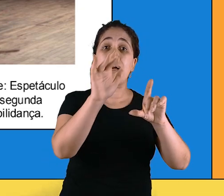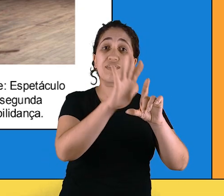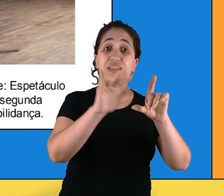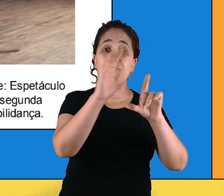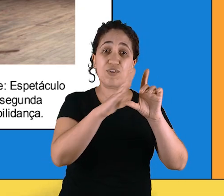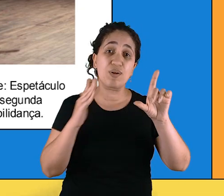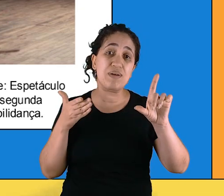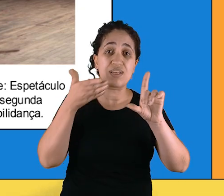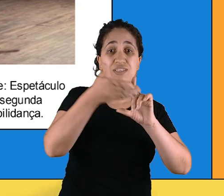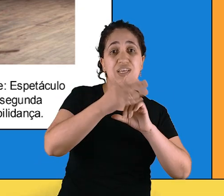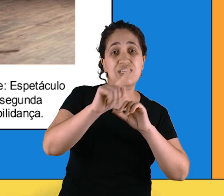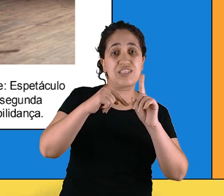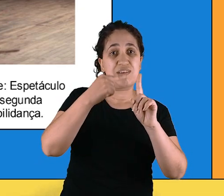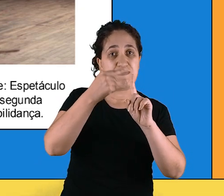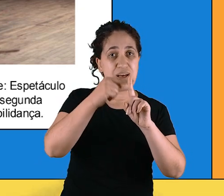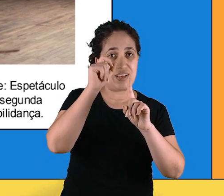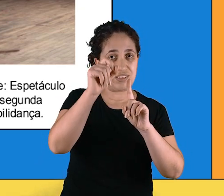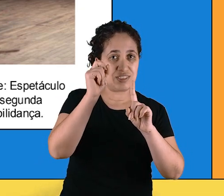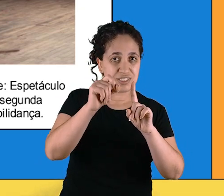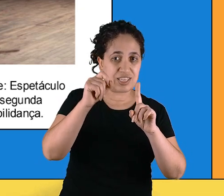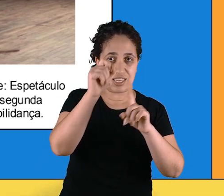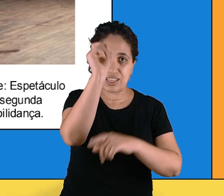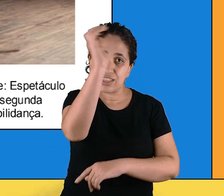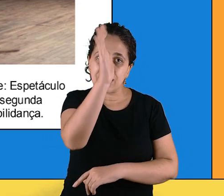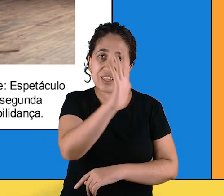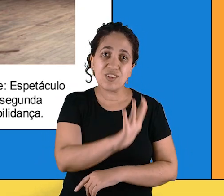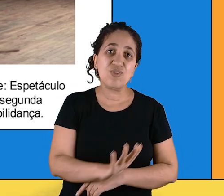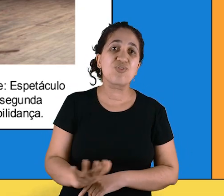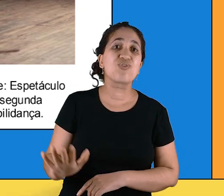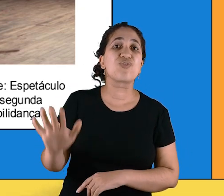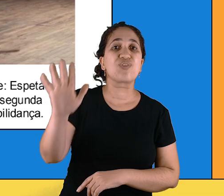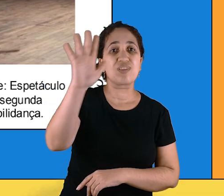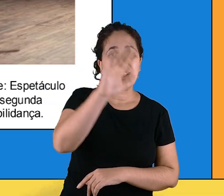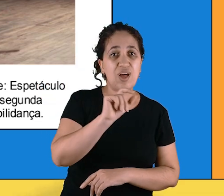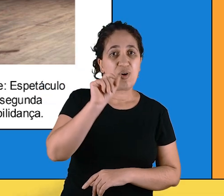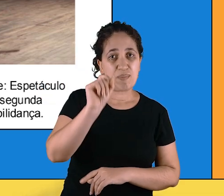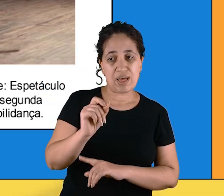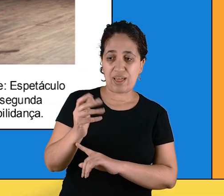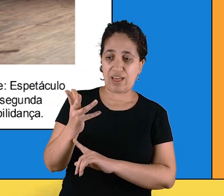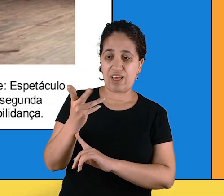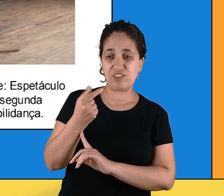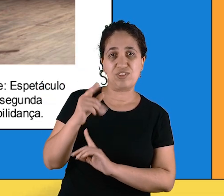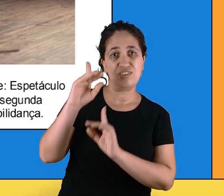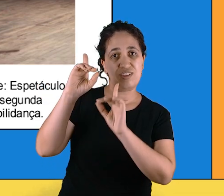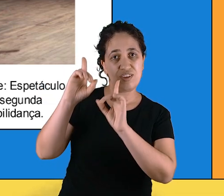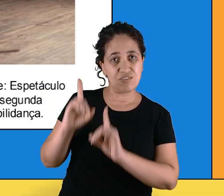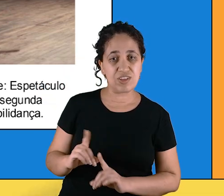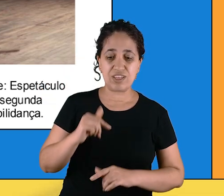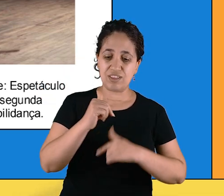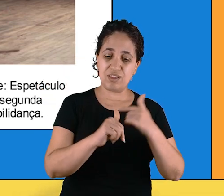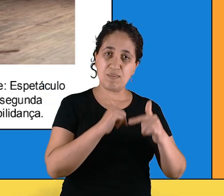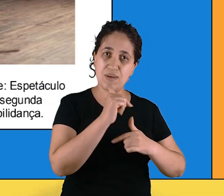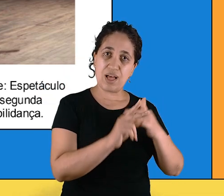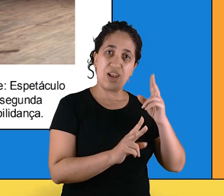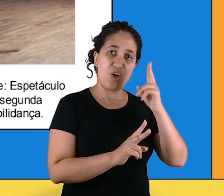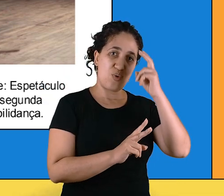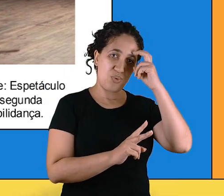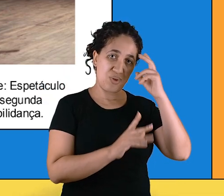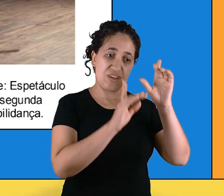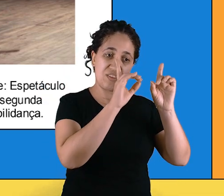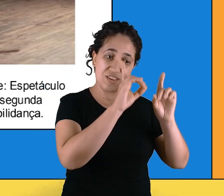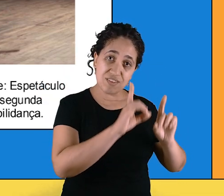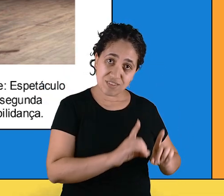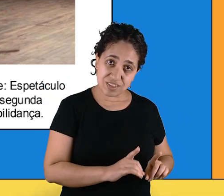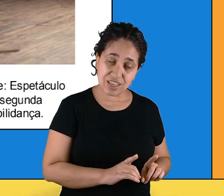plataforma Acessa Mais, que é um mapeamento cultural nacional, né, para que artistas com deficiência, trabalhadores da cultura